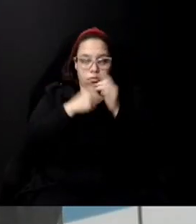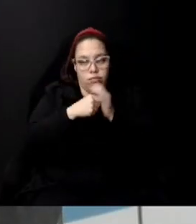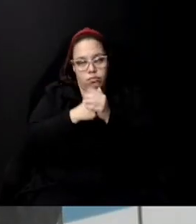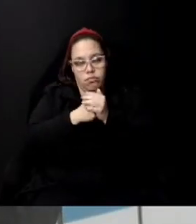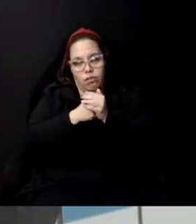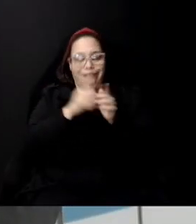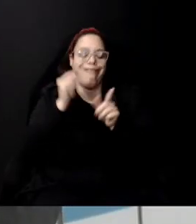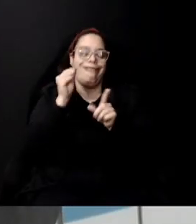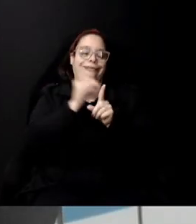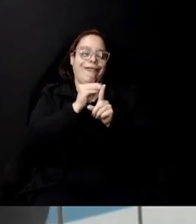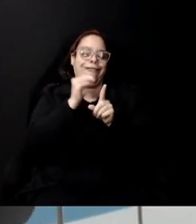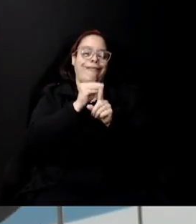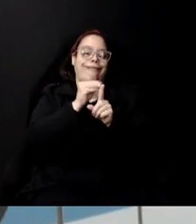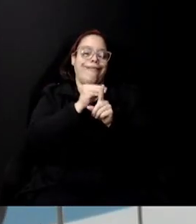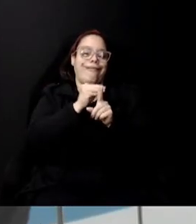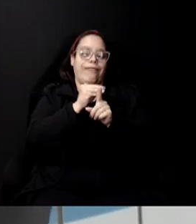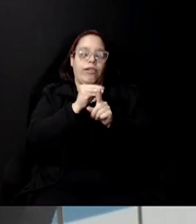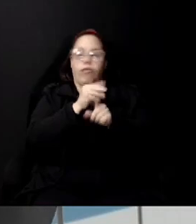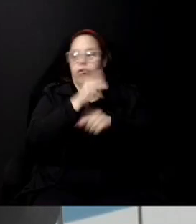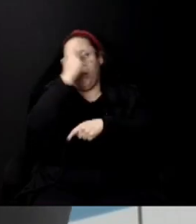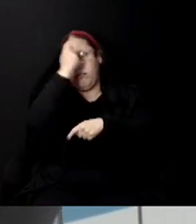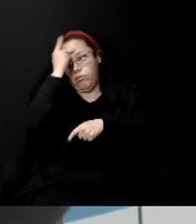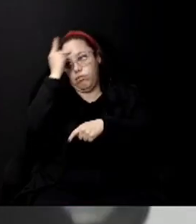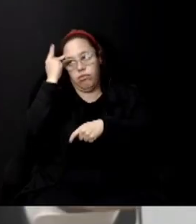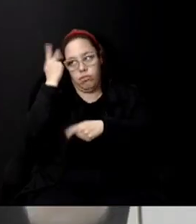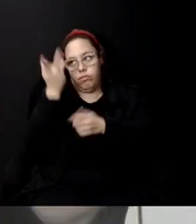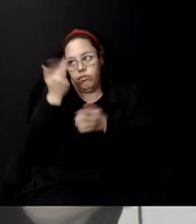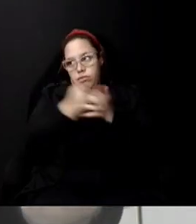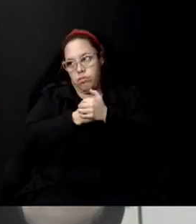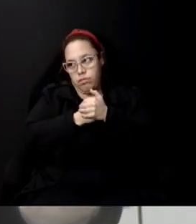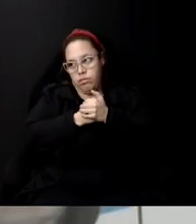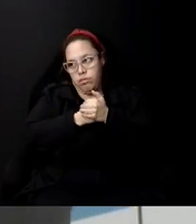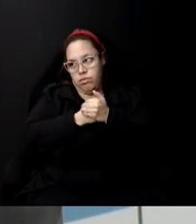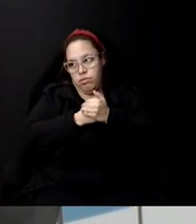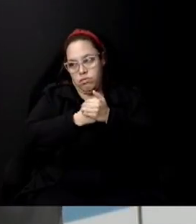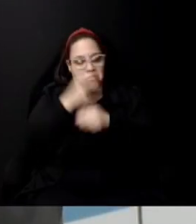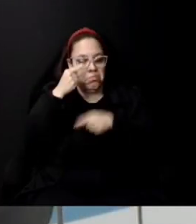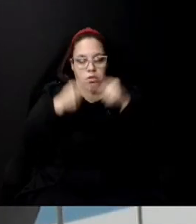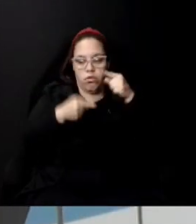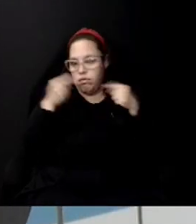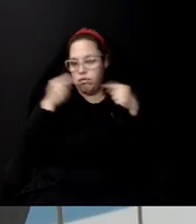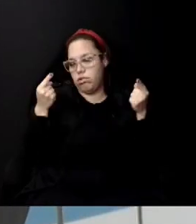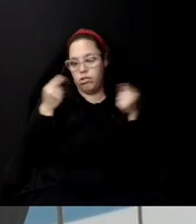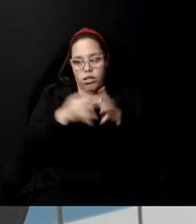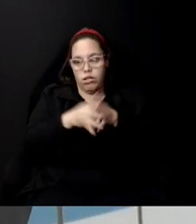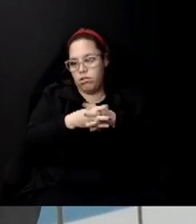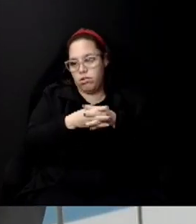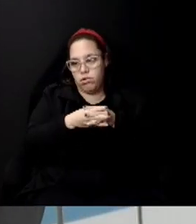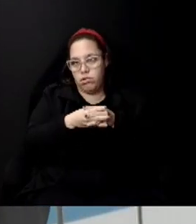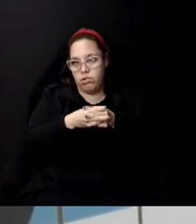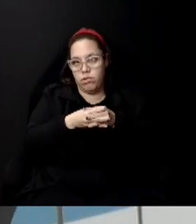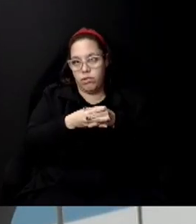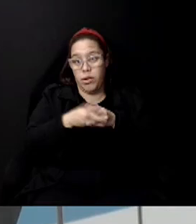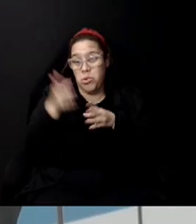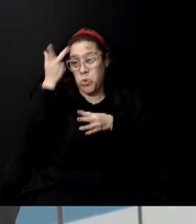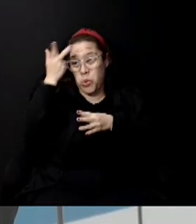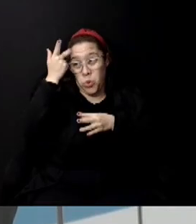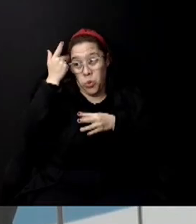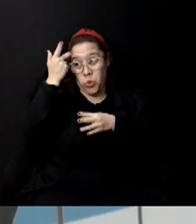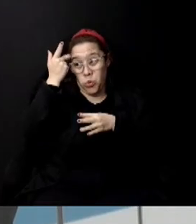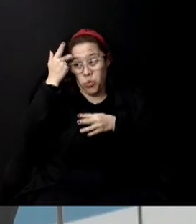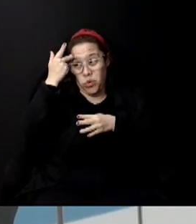vulnerabilidades de pessoas das mais variadas. Então é muito comum que haja